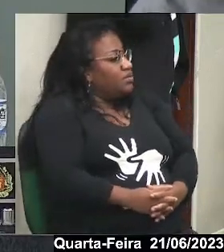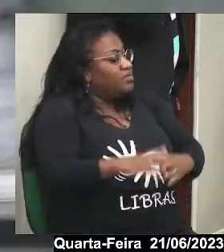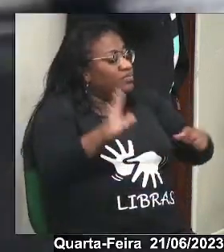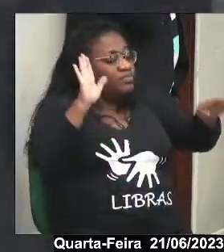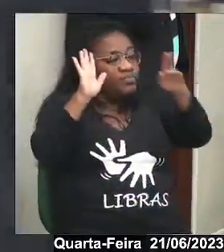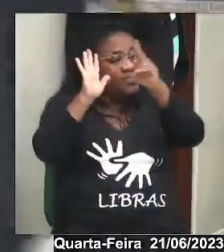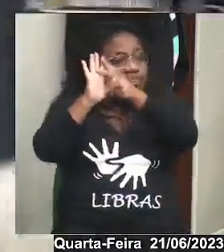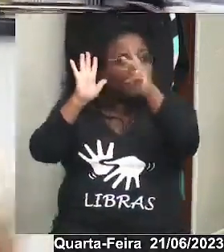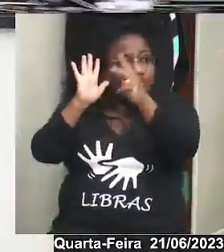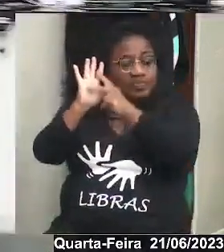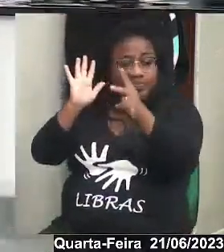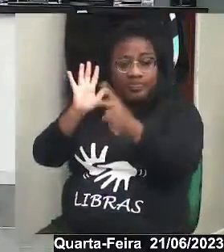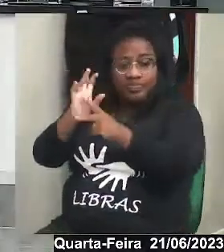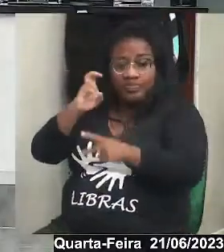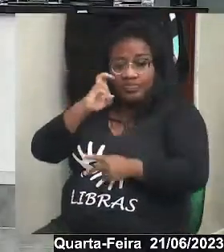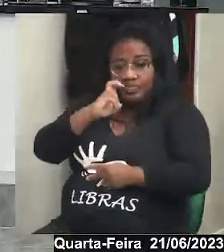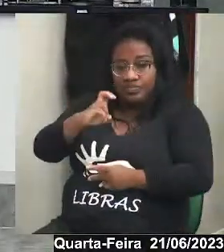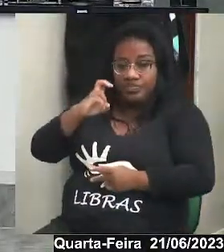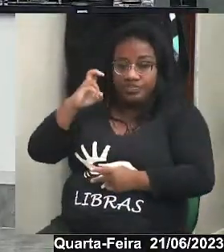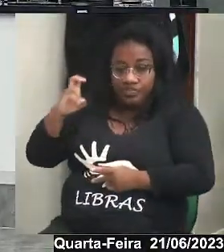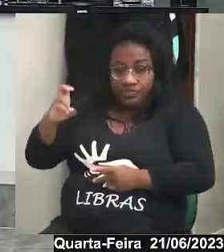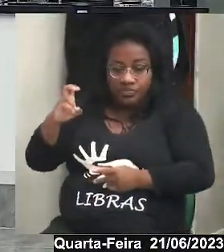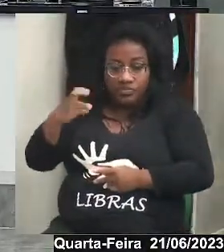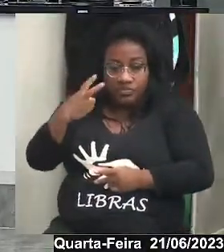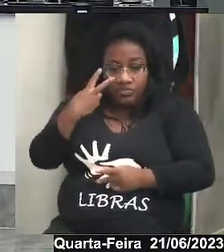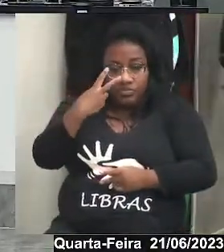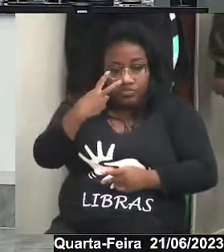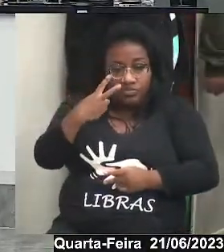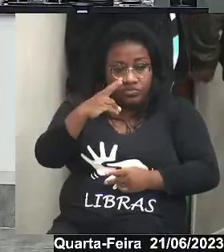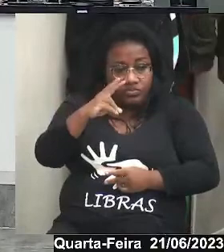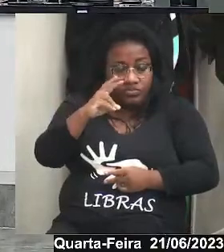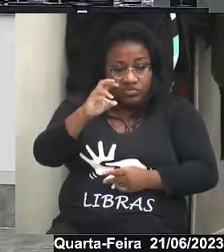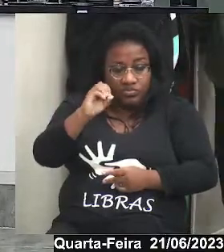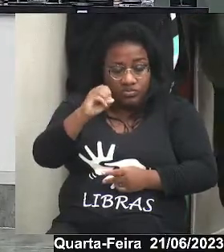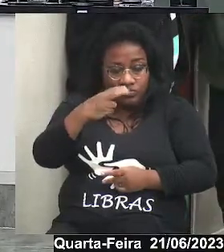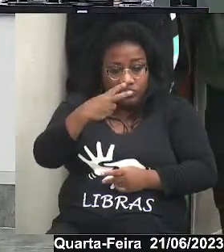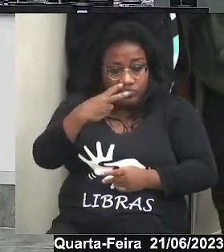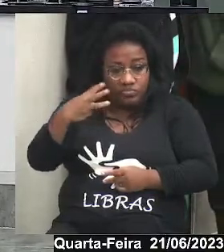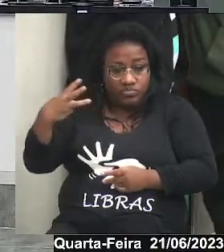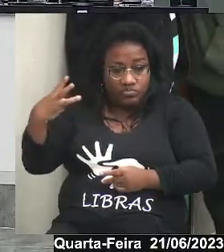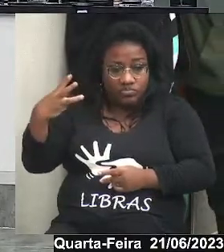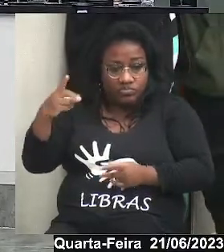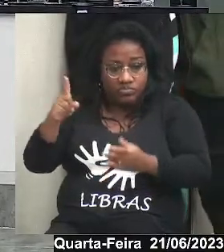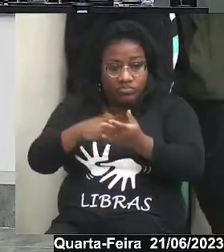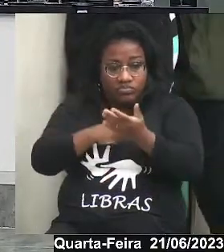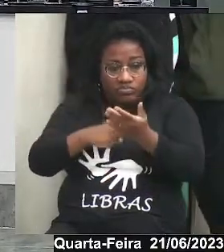O projeto de lei 55